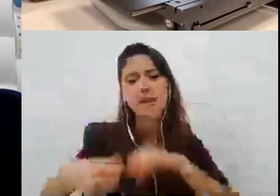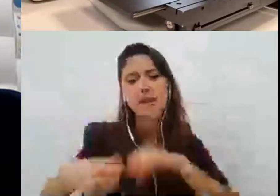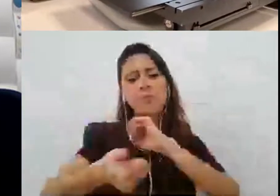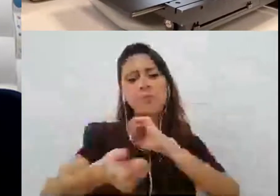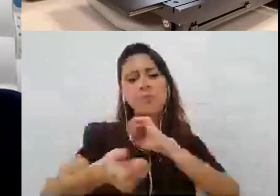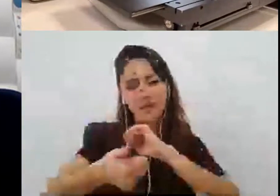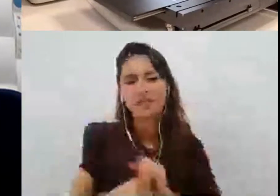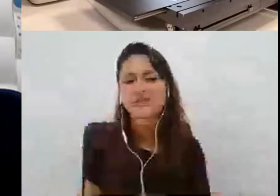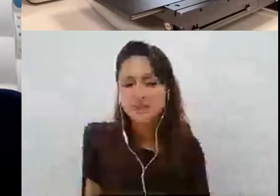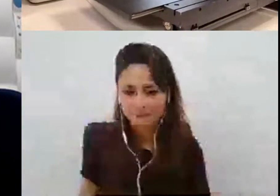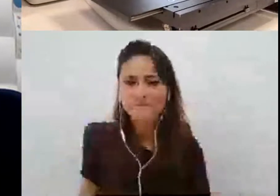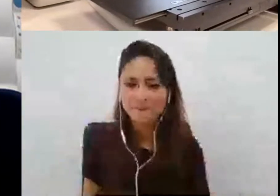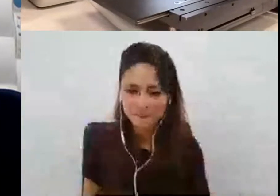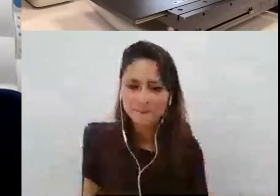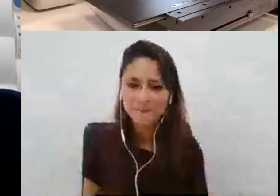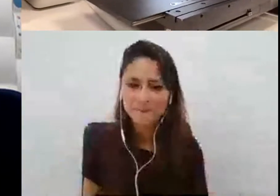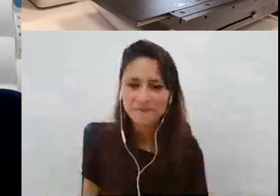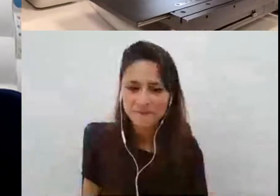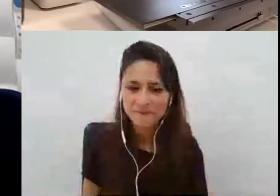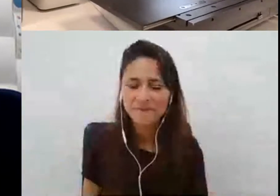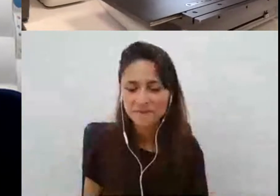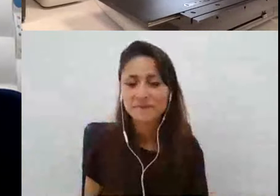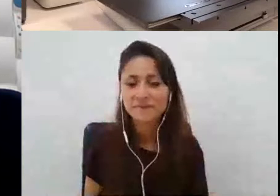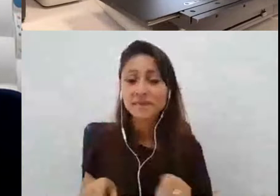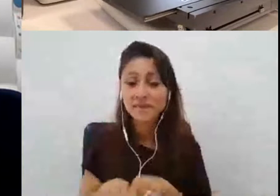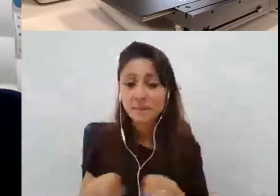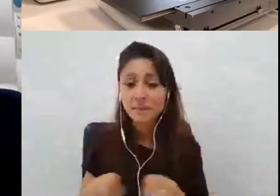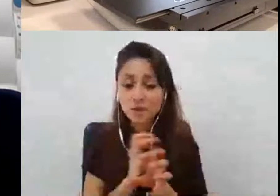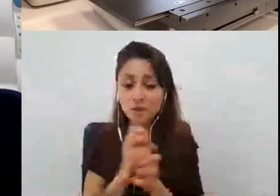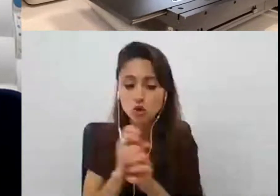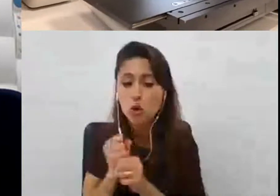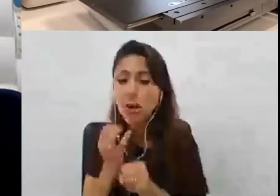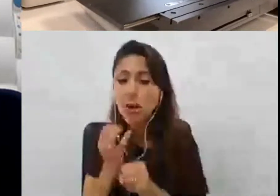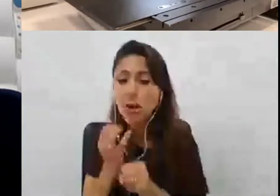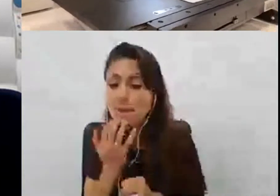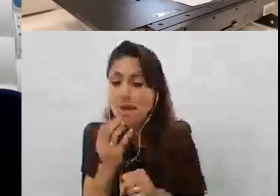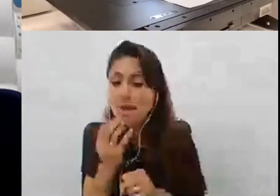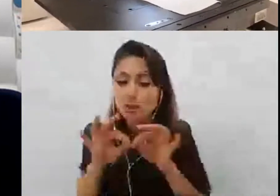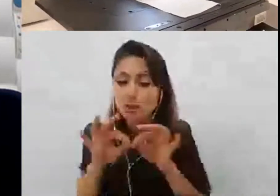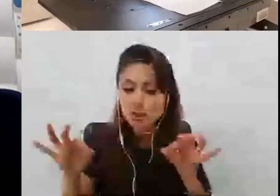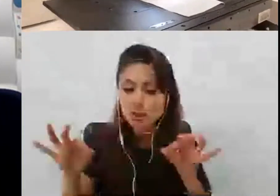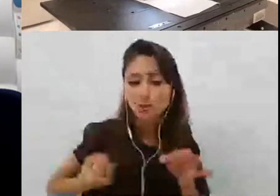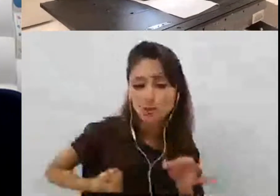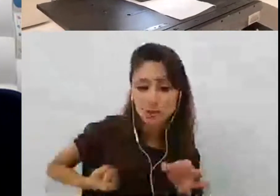em tecnologia, baseada em conceitos matemáticos e conceitos físicos de todo o processo.